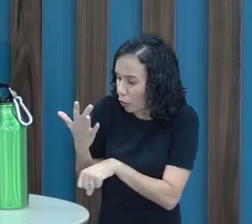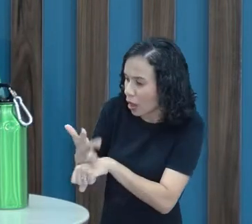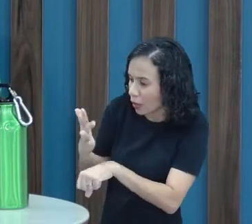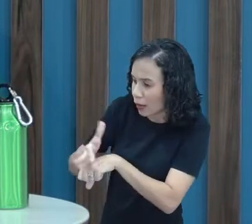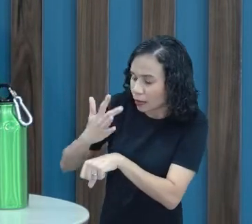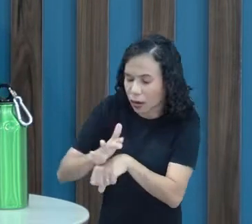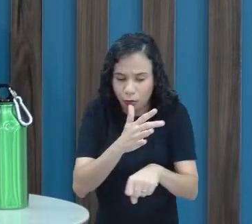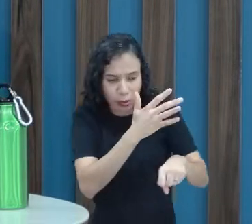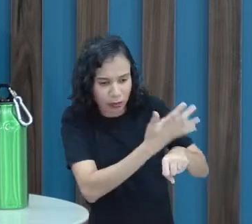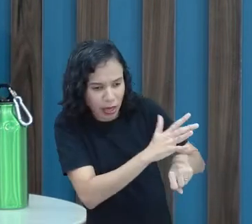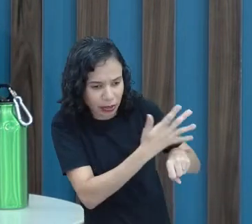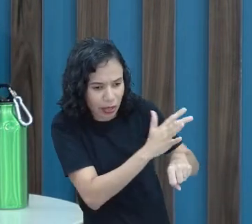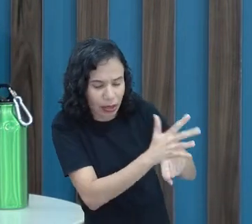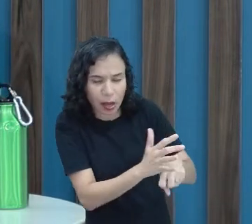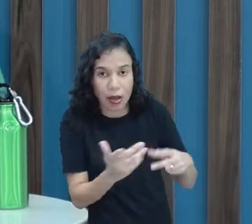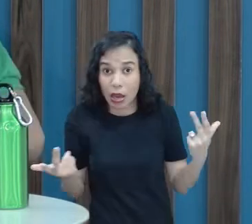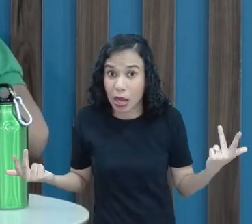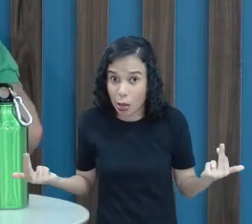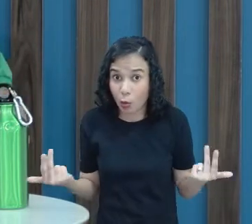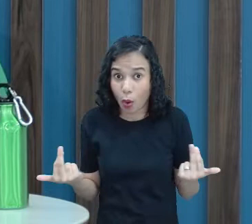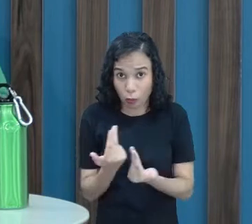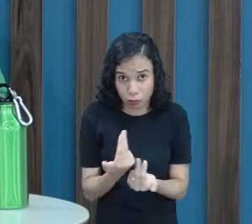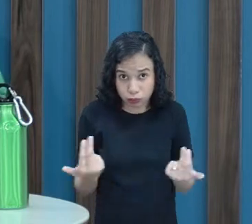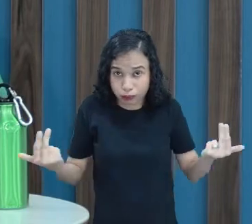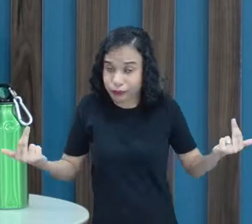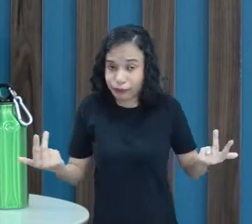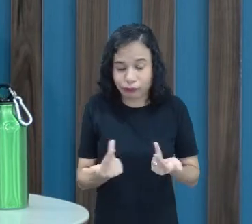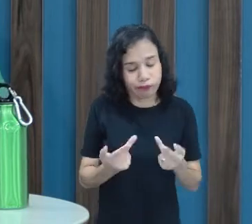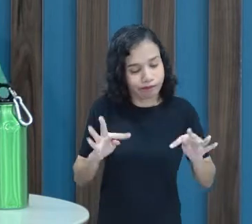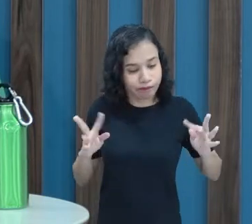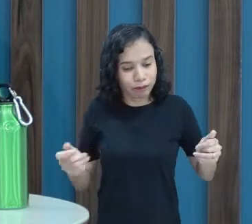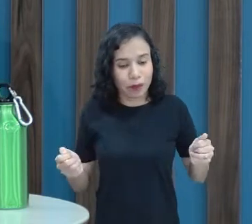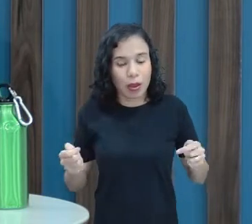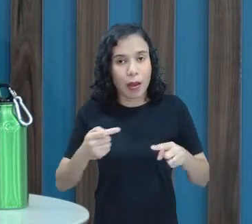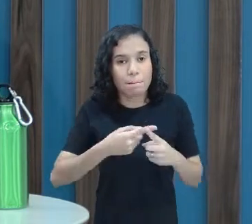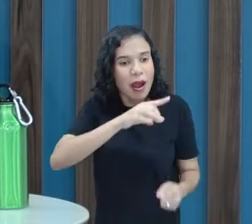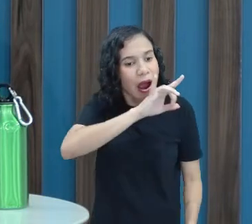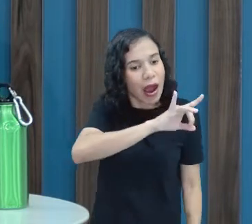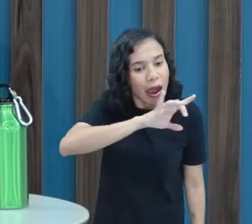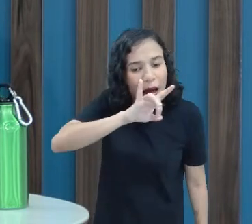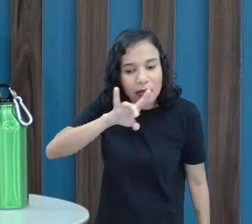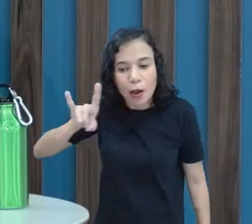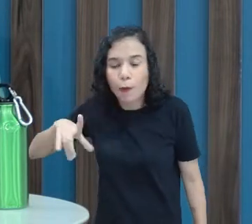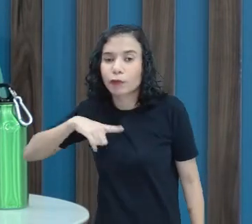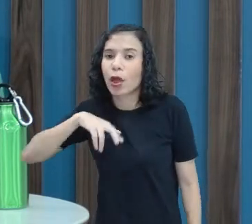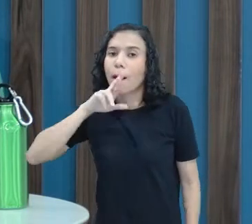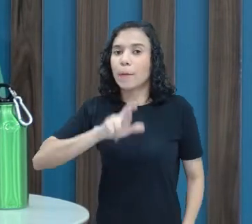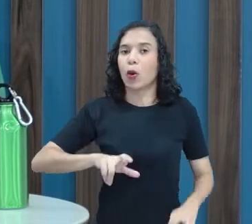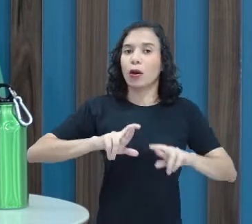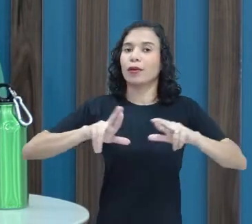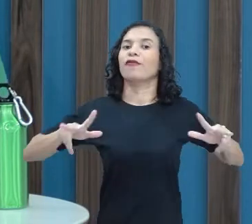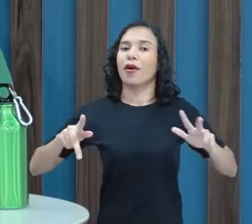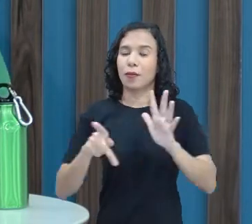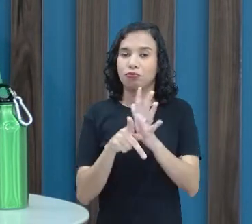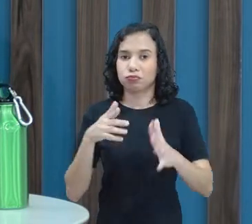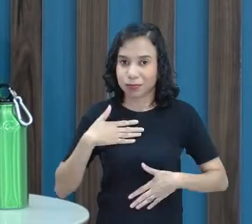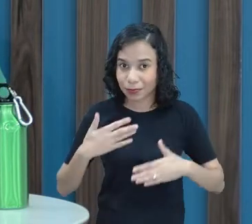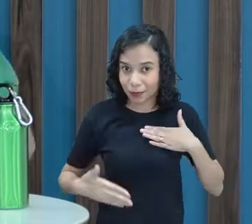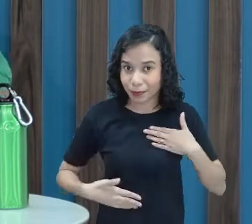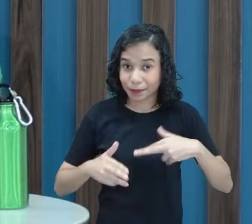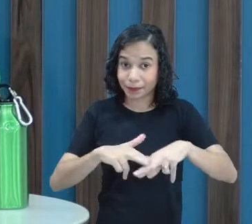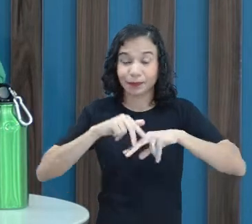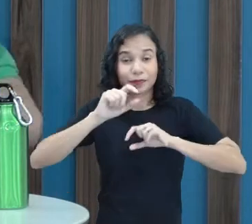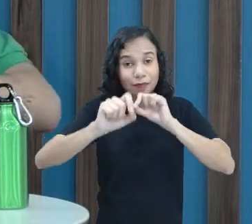mesmo estímulo de treino, né? O mesmo treino ali. Mas cada indivíduo vai responder de uma forma diferente.